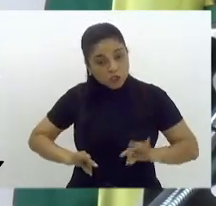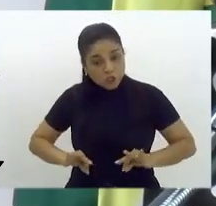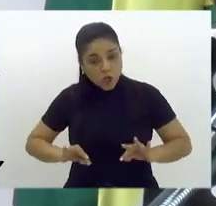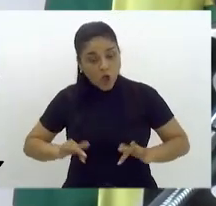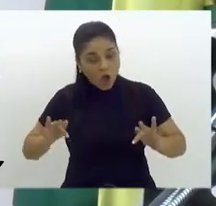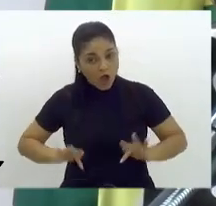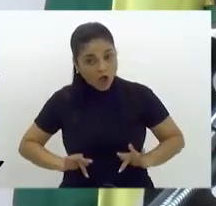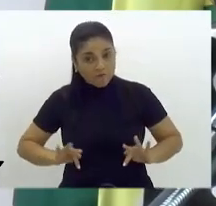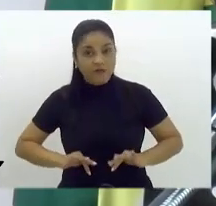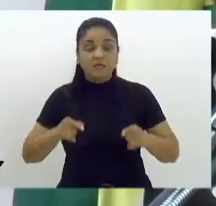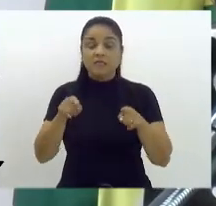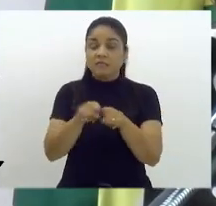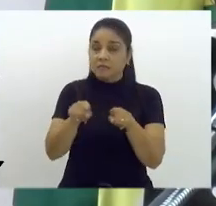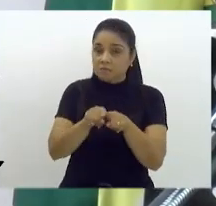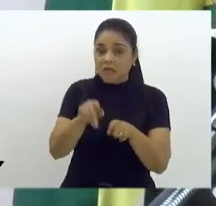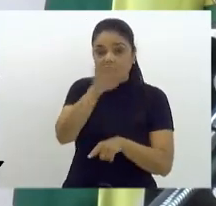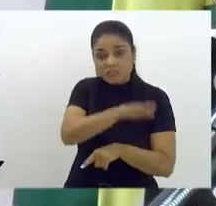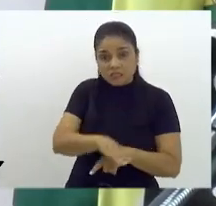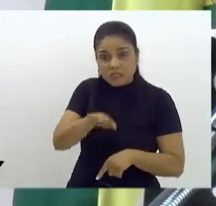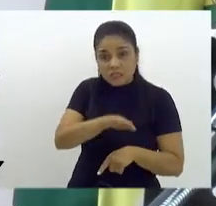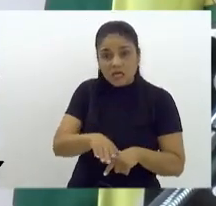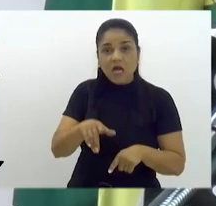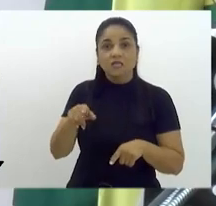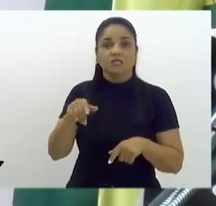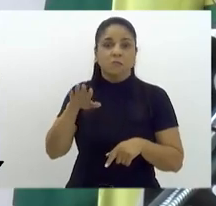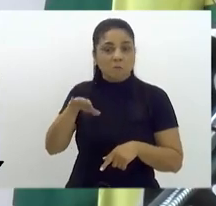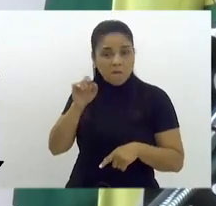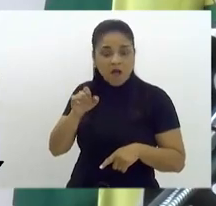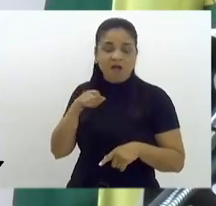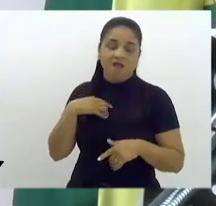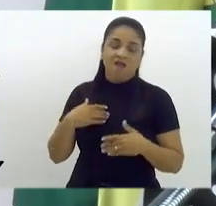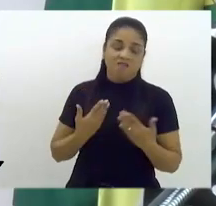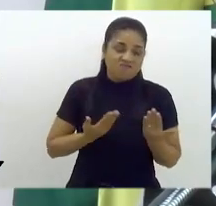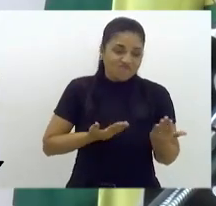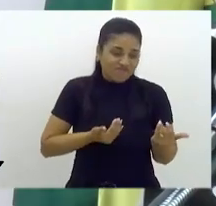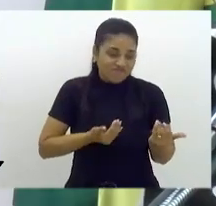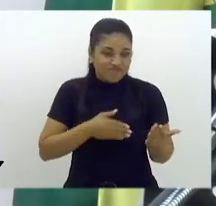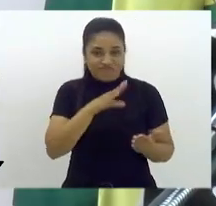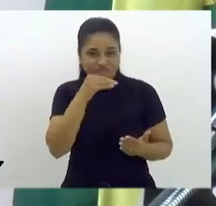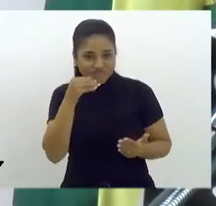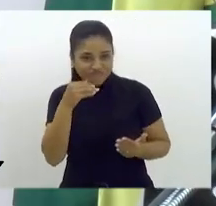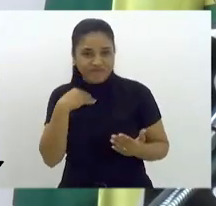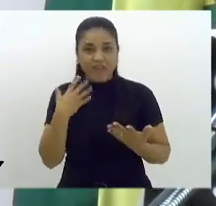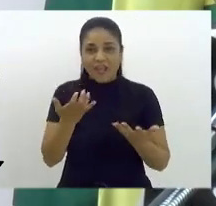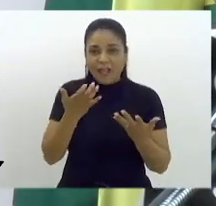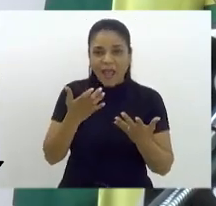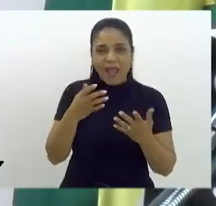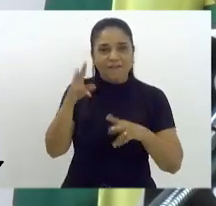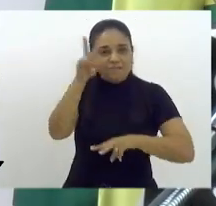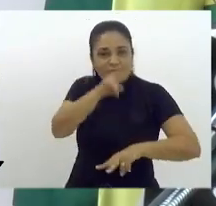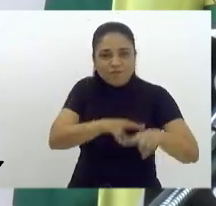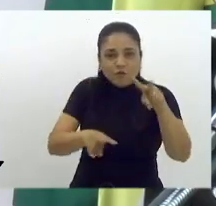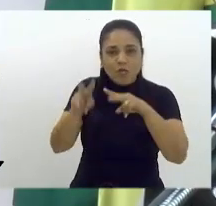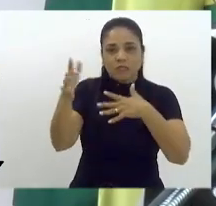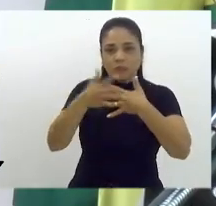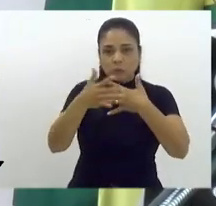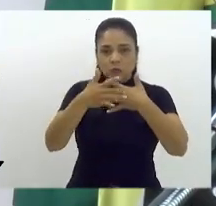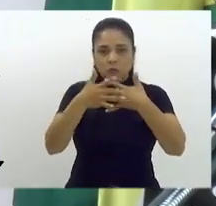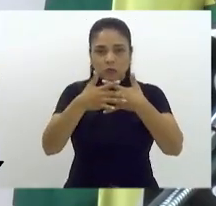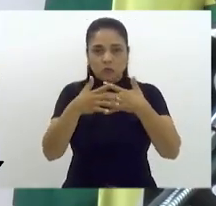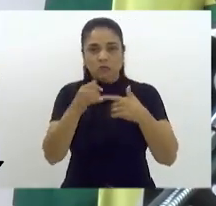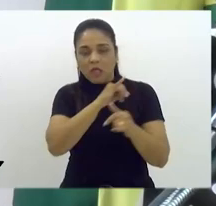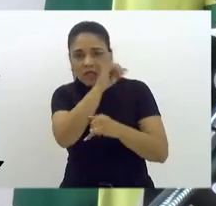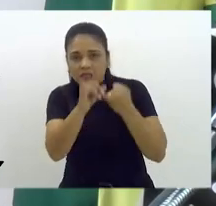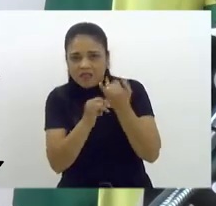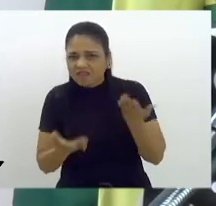nossas crianças que são as que mais estão sofrendo com a exposição de mães adolescentes ou mães que querem apenas viralizar na internet então eu só quero desabafar isso